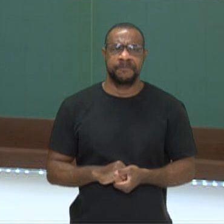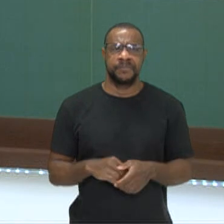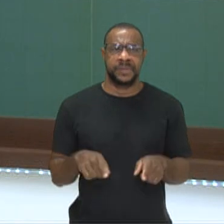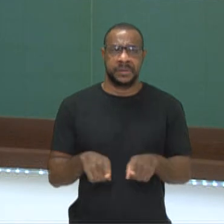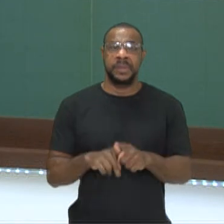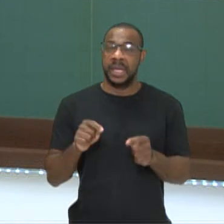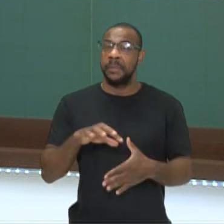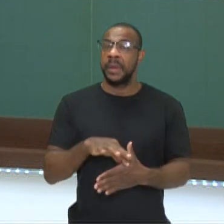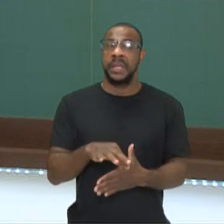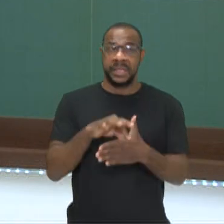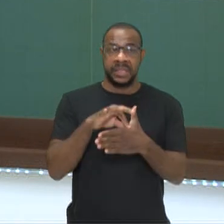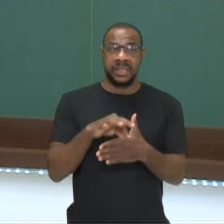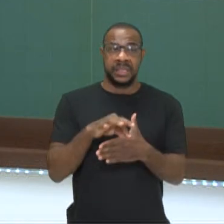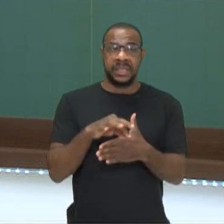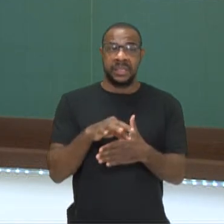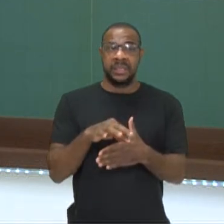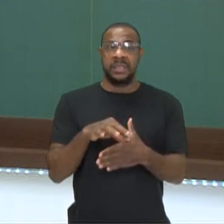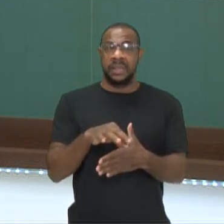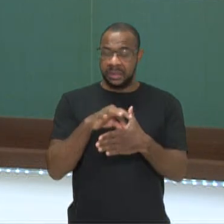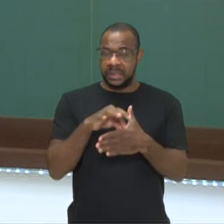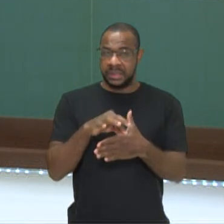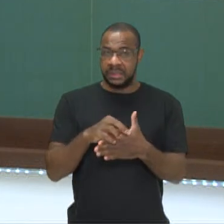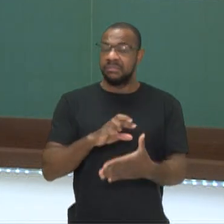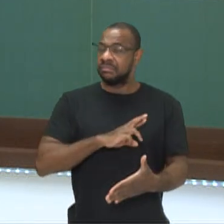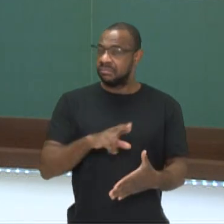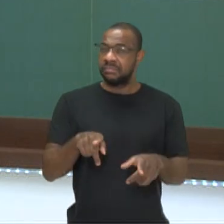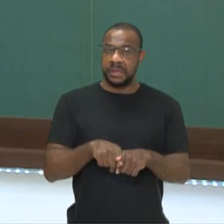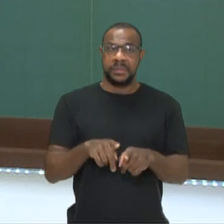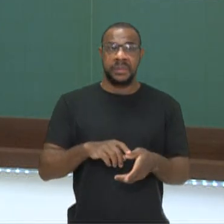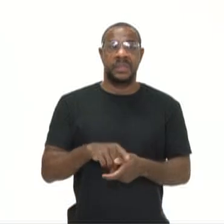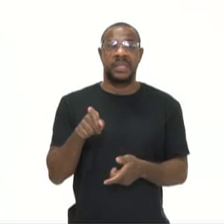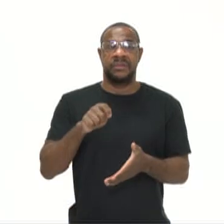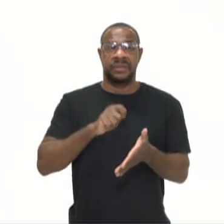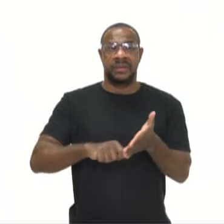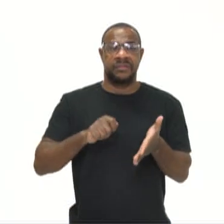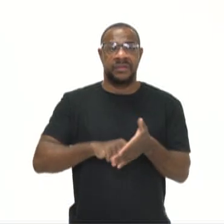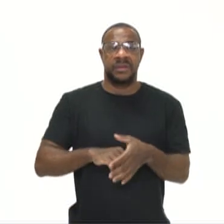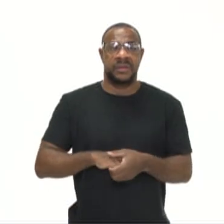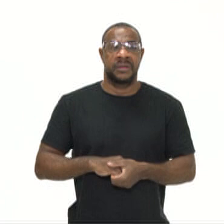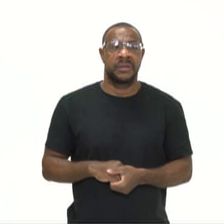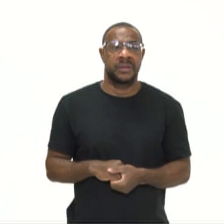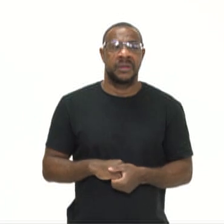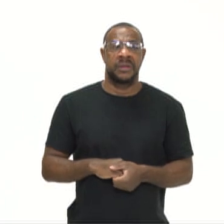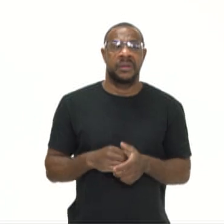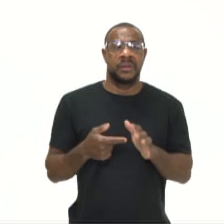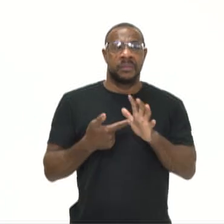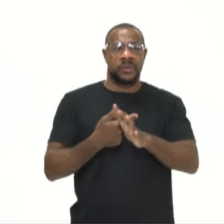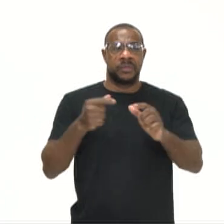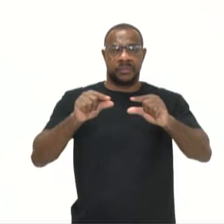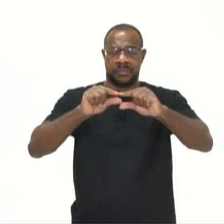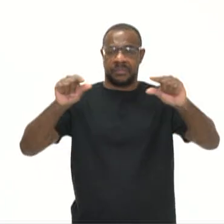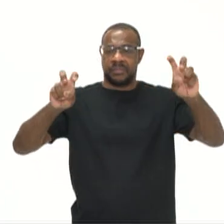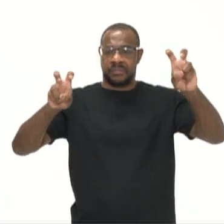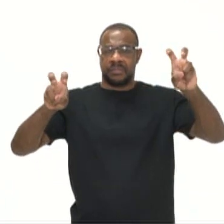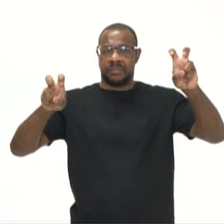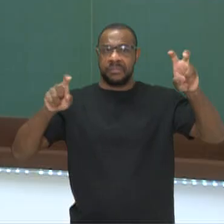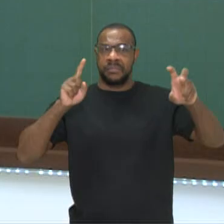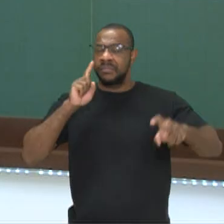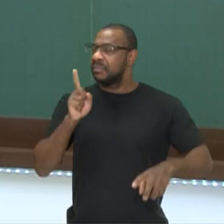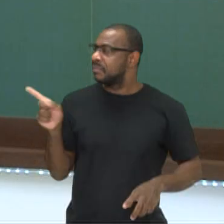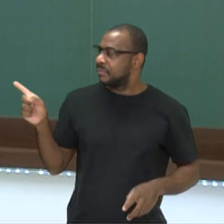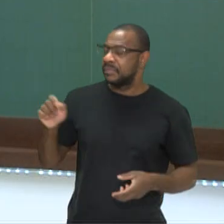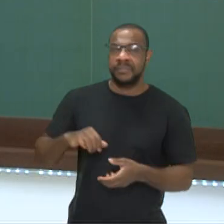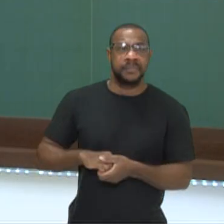também é uma liderança, ainda que não seja uma liderança religiosa. E ele escreveu, olha que interessante, por que eu trouxe o Gandhi, mesmo ele não sendo uma